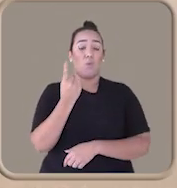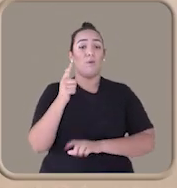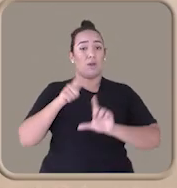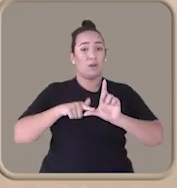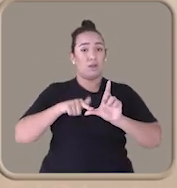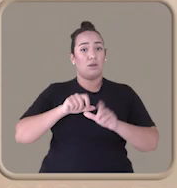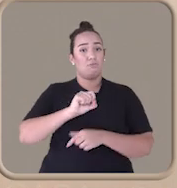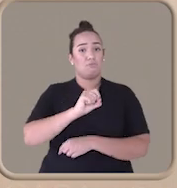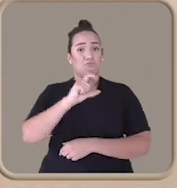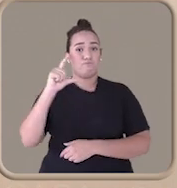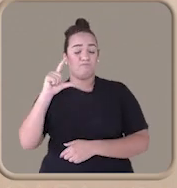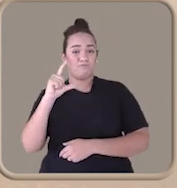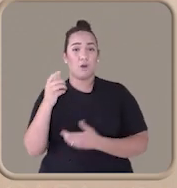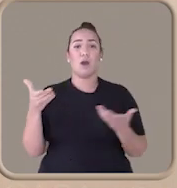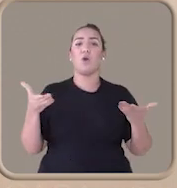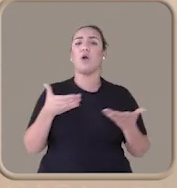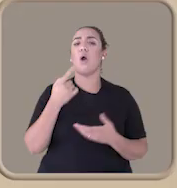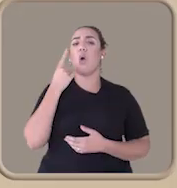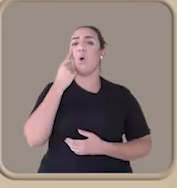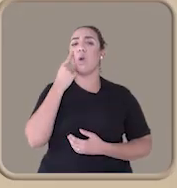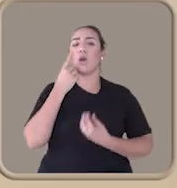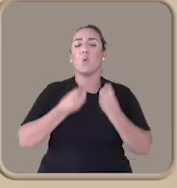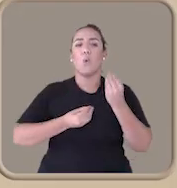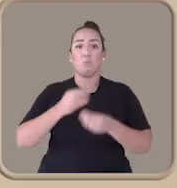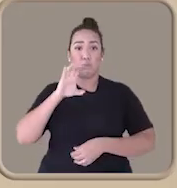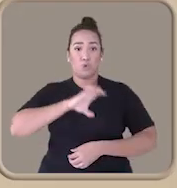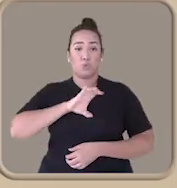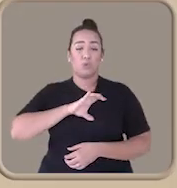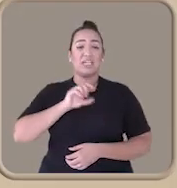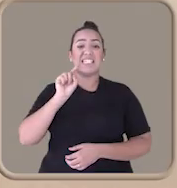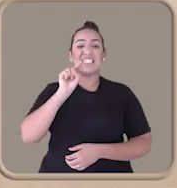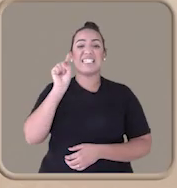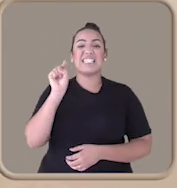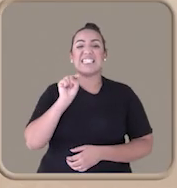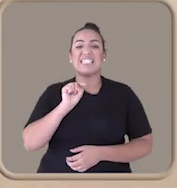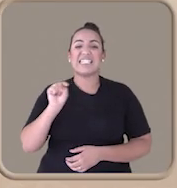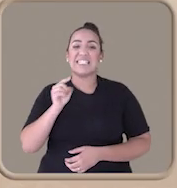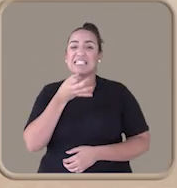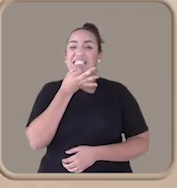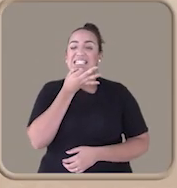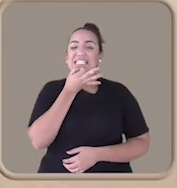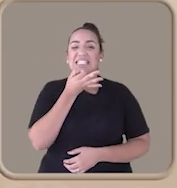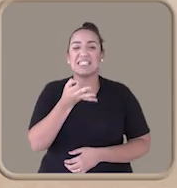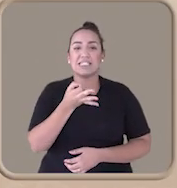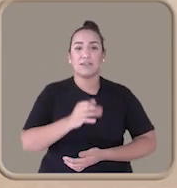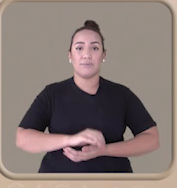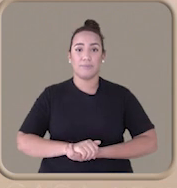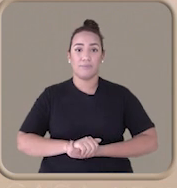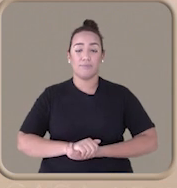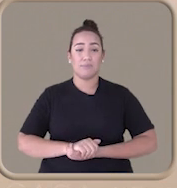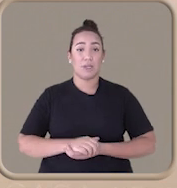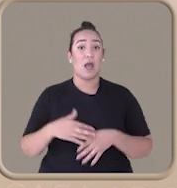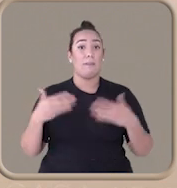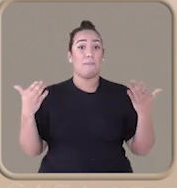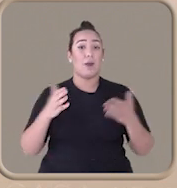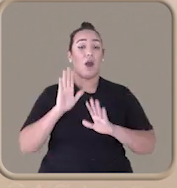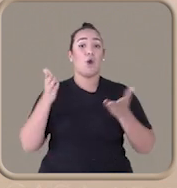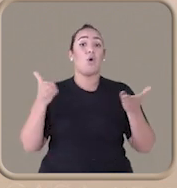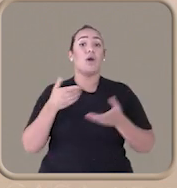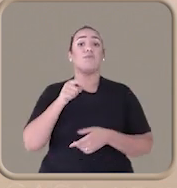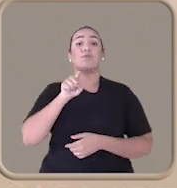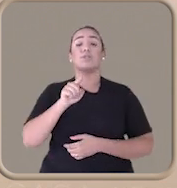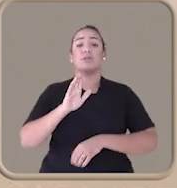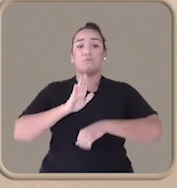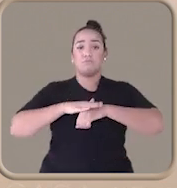maiúsculas. Vamos pronunciá-la comigo? Z. Mais uma vez, só que dessa vez coloque a sua mão no